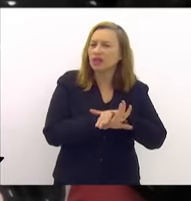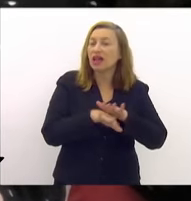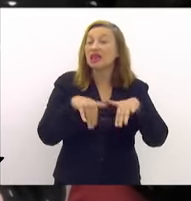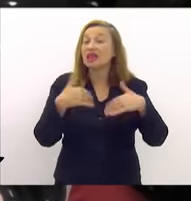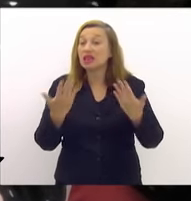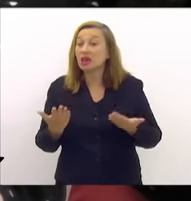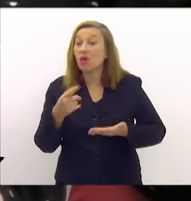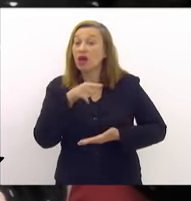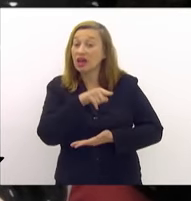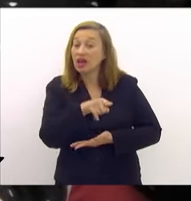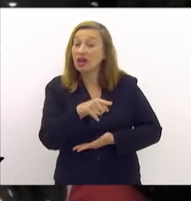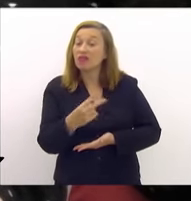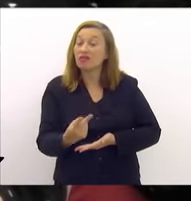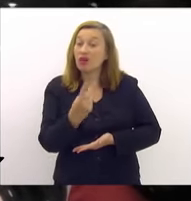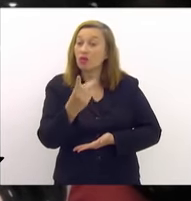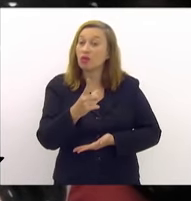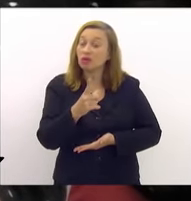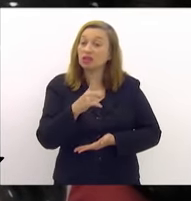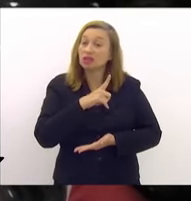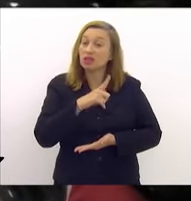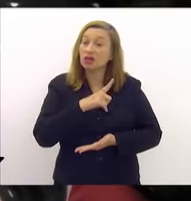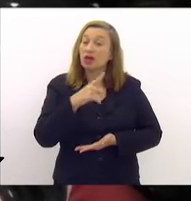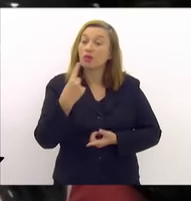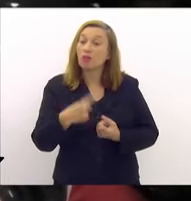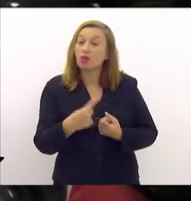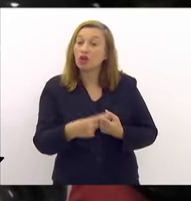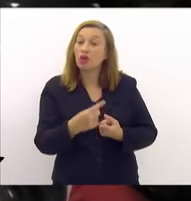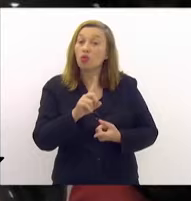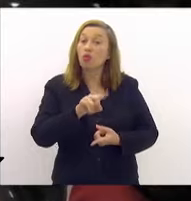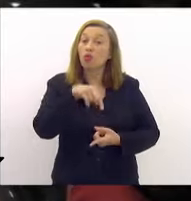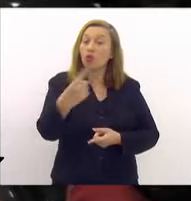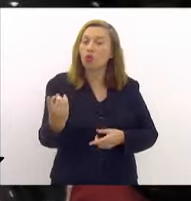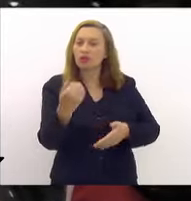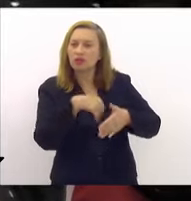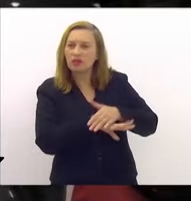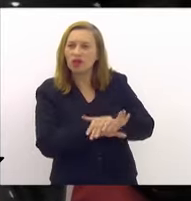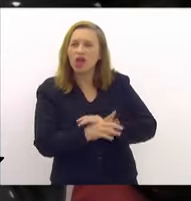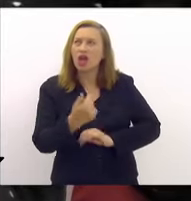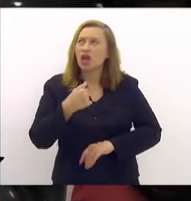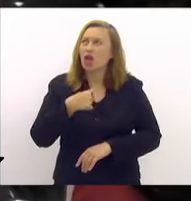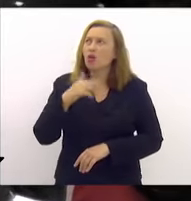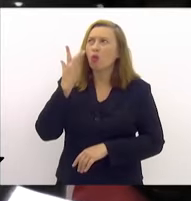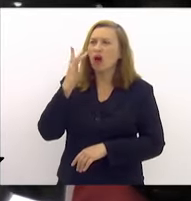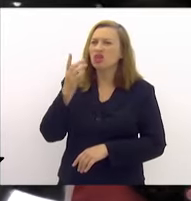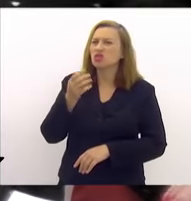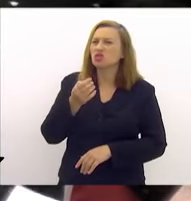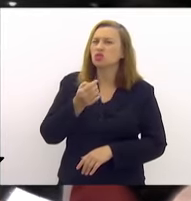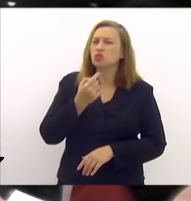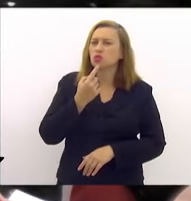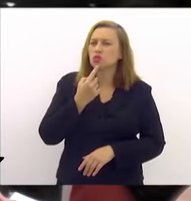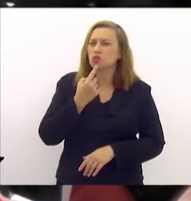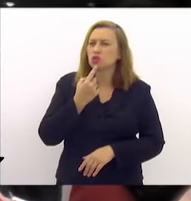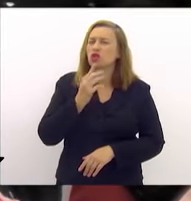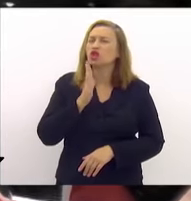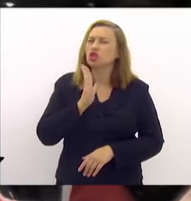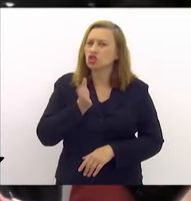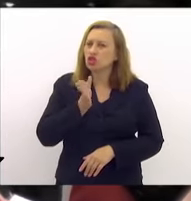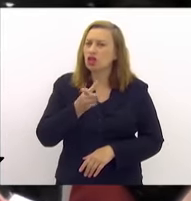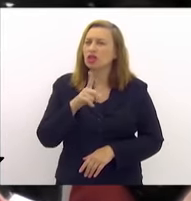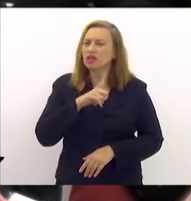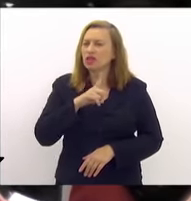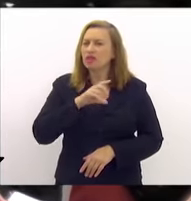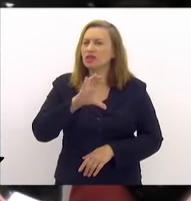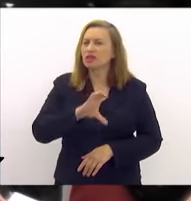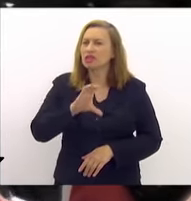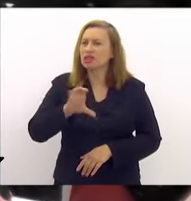aquele estava valendo porque o outro estava arquivado. Eu mesma acho que posso quase afirmar que já passou aqui pela